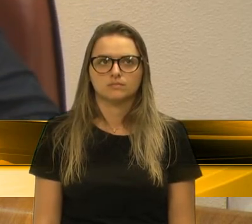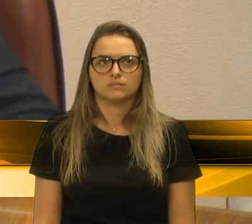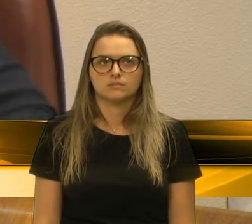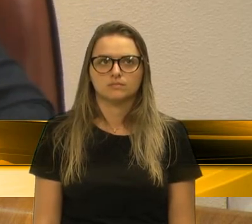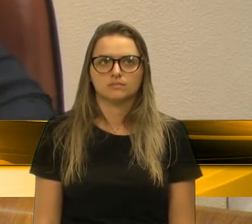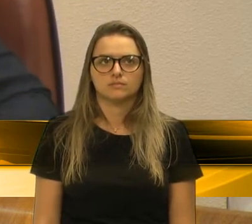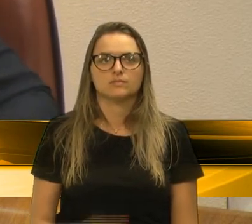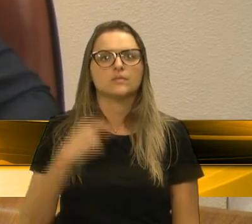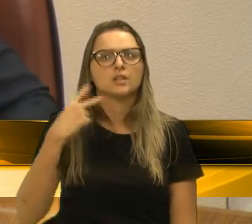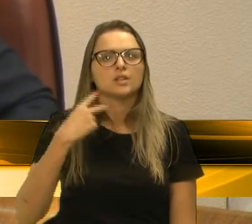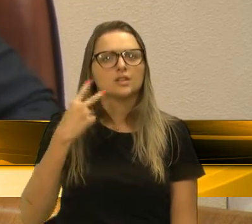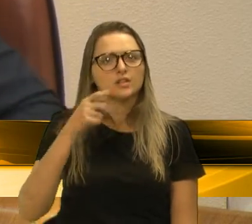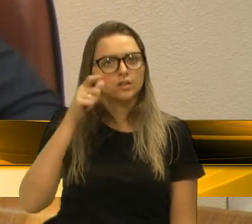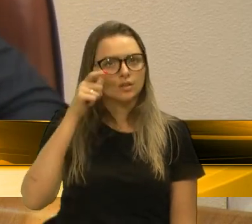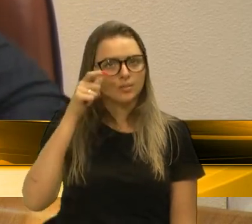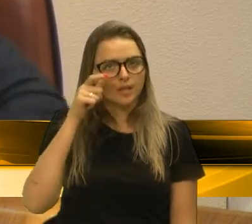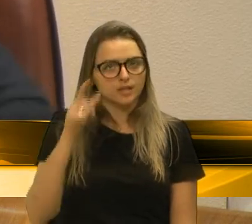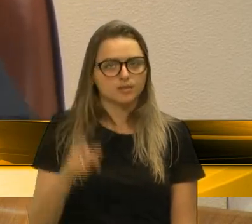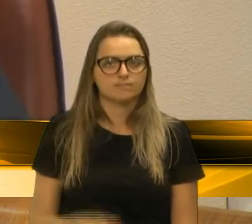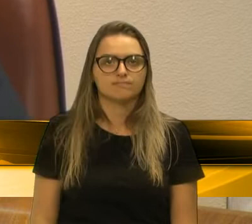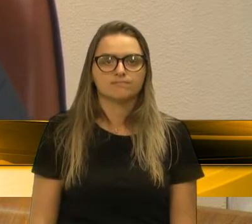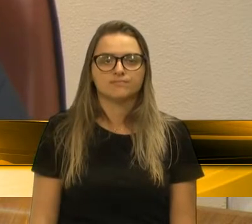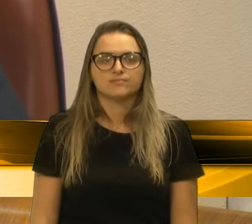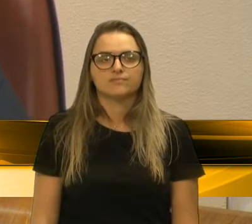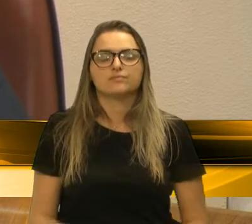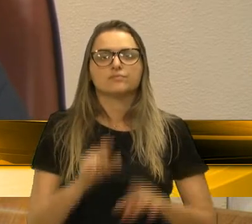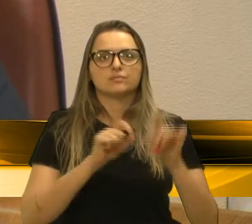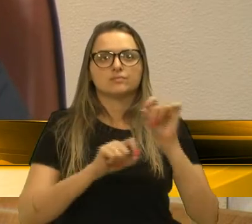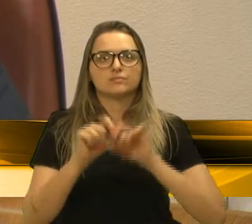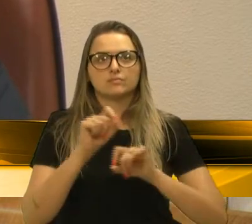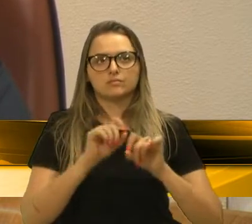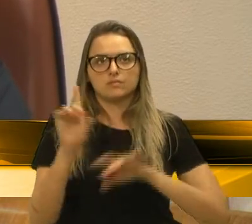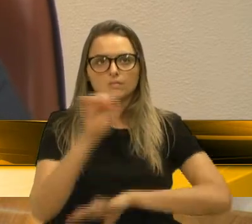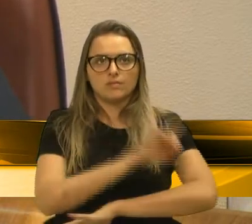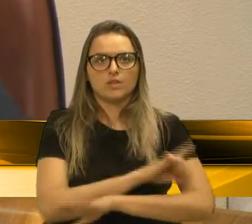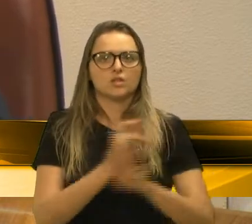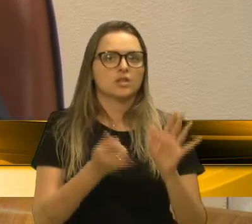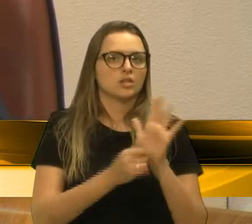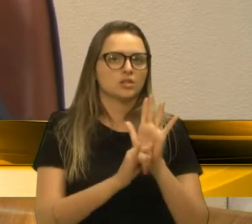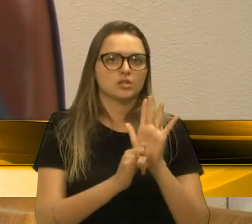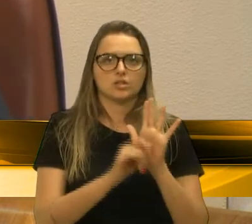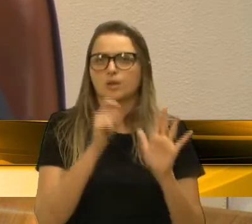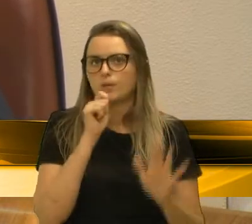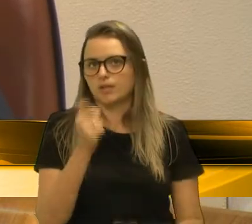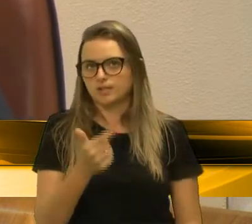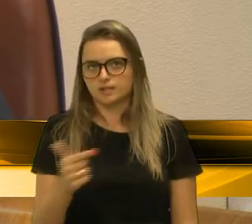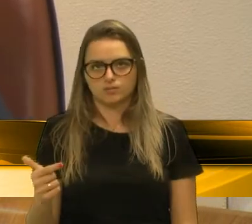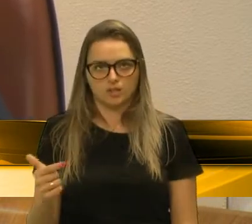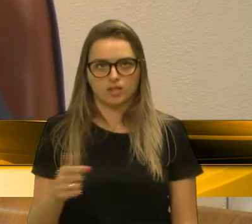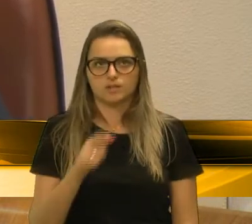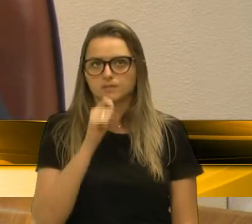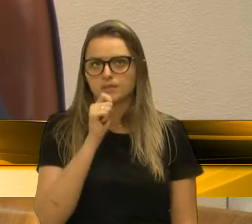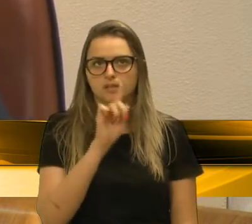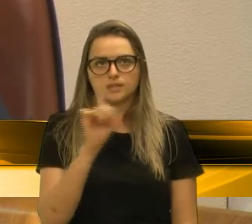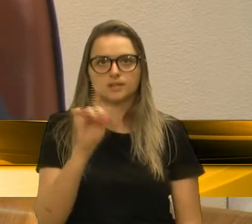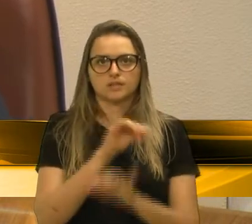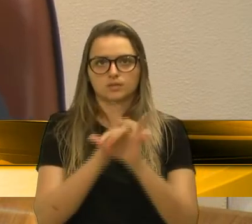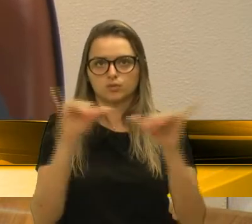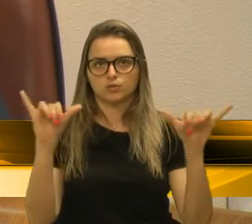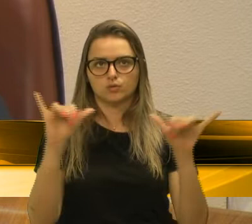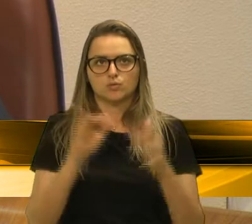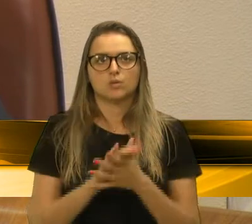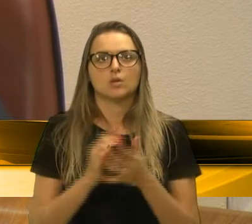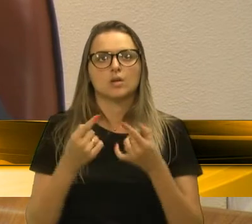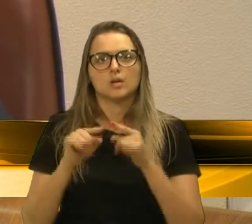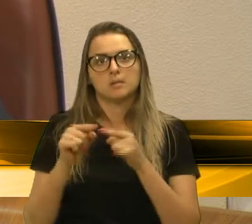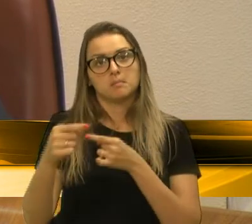Vereador Périco, com relação ao dia do edital, a gente não tem a data ainda. A gente ainda não divulgou essa informação, mas vai ser em